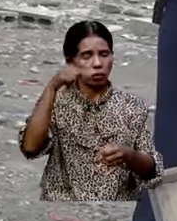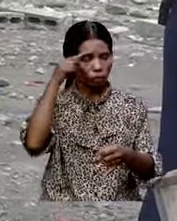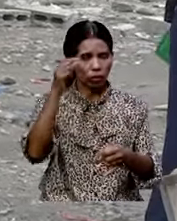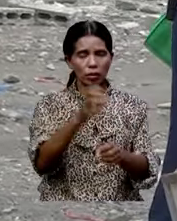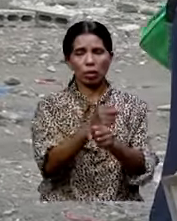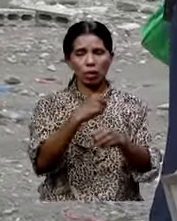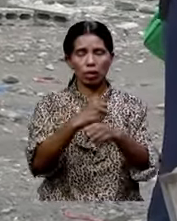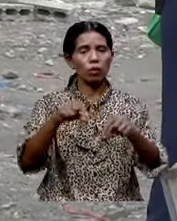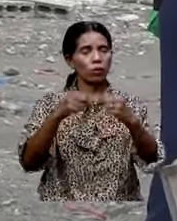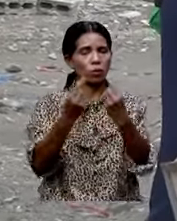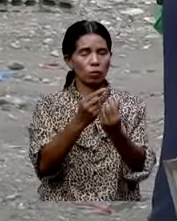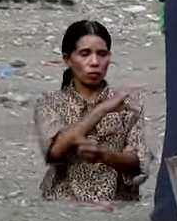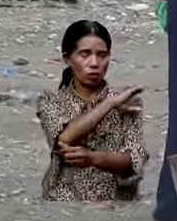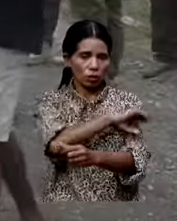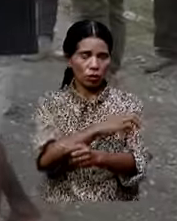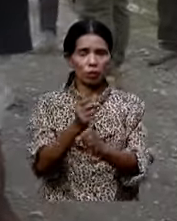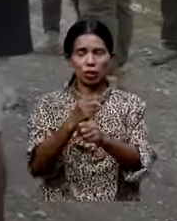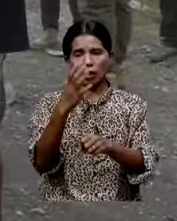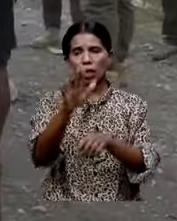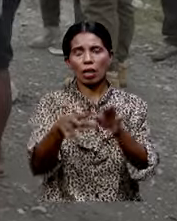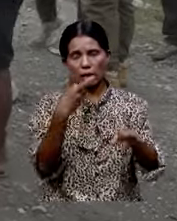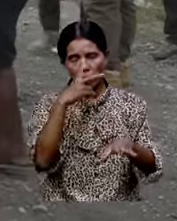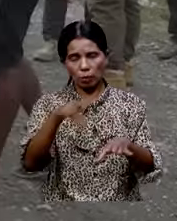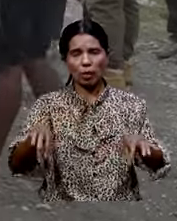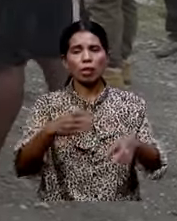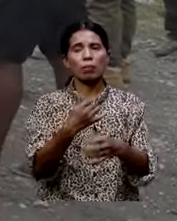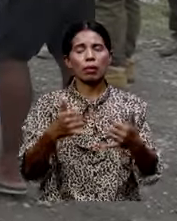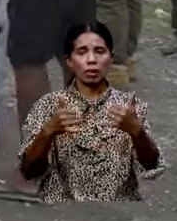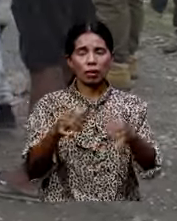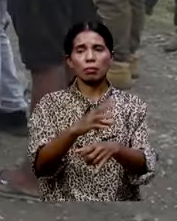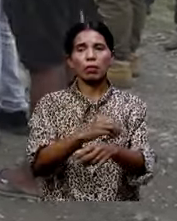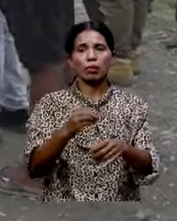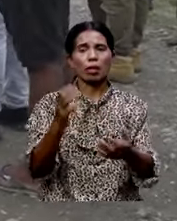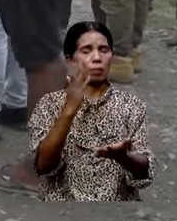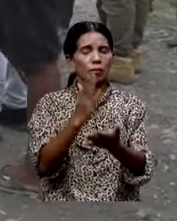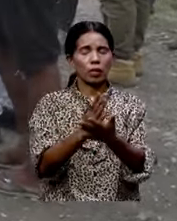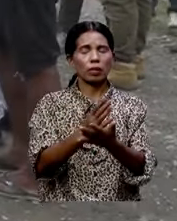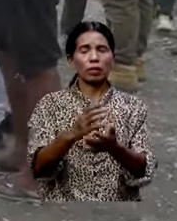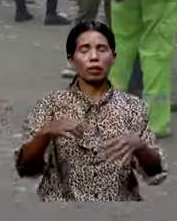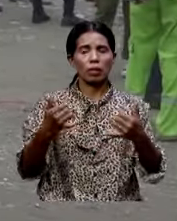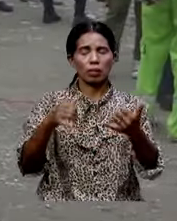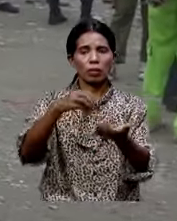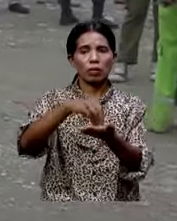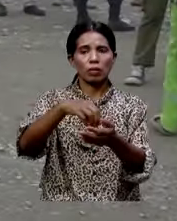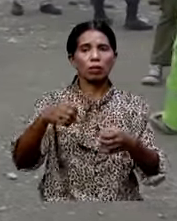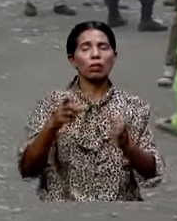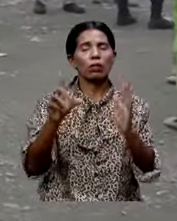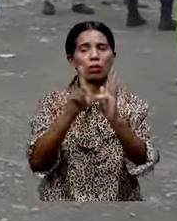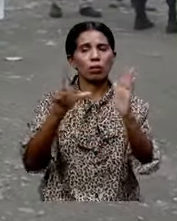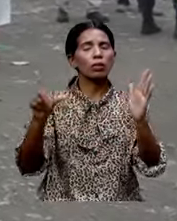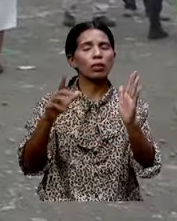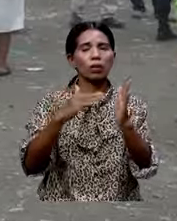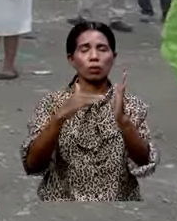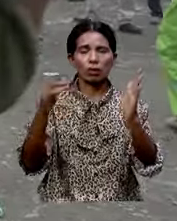reforça tan equipa segurança ho di hala operação bazogo sira e Timor-Laram, liuliu hamate zogu bulagulin nebe considera contra lei.